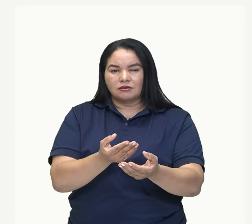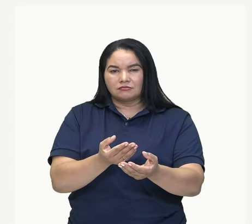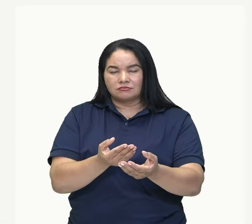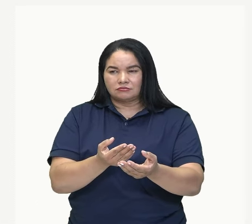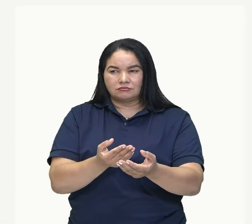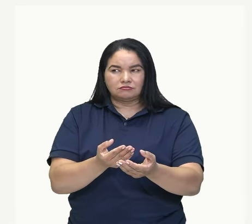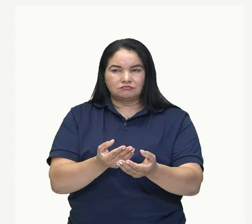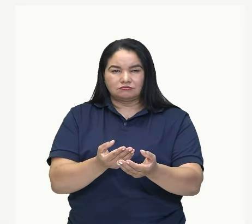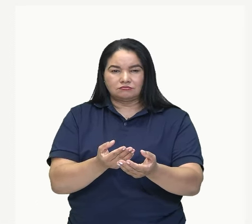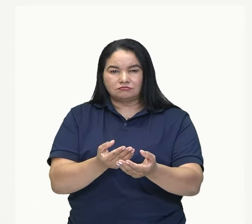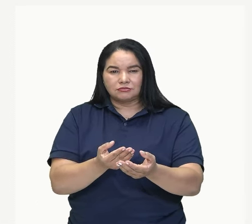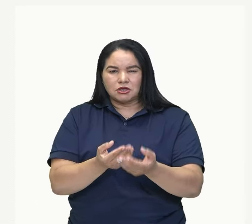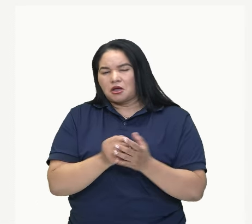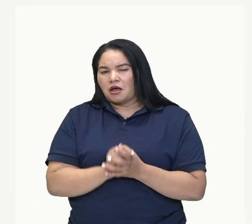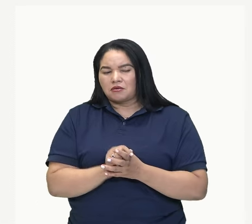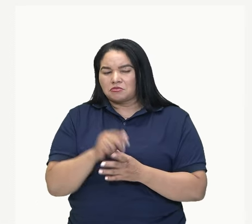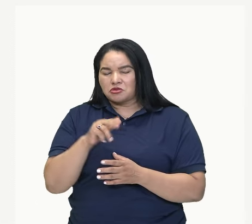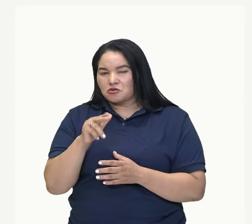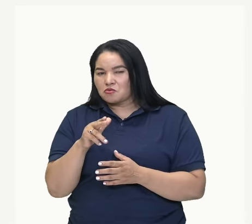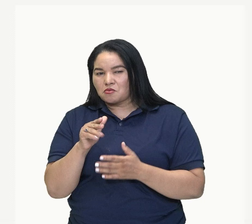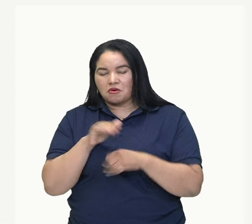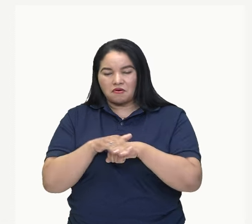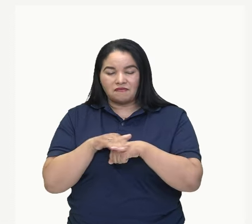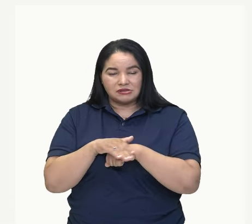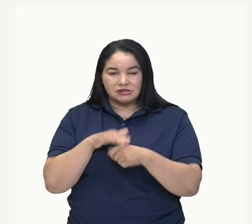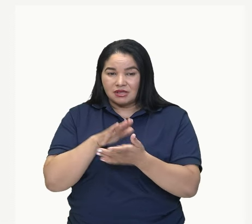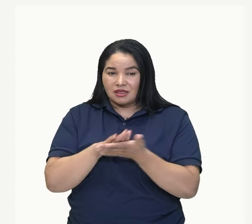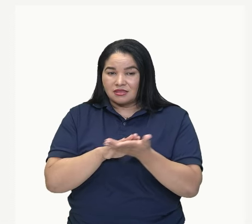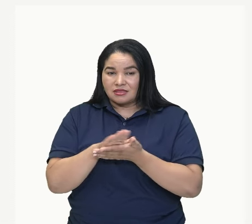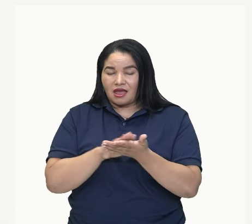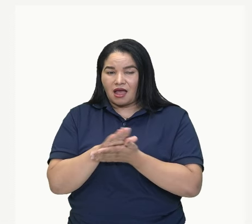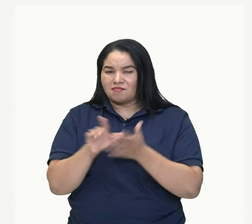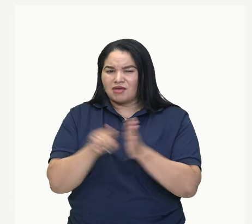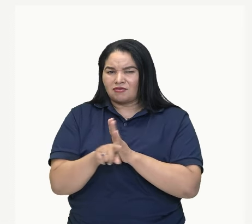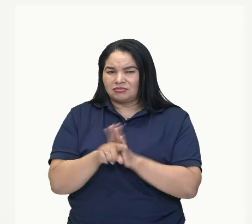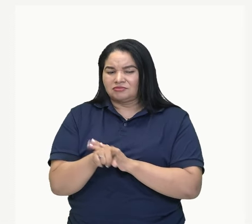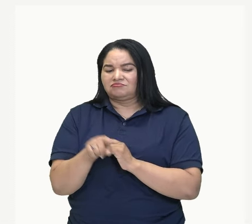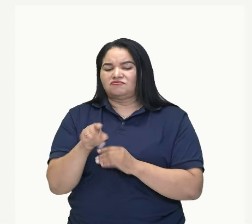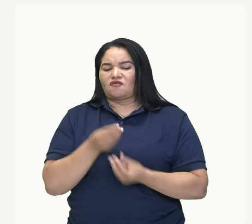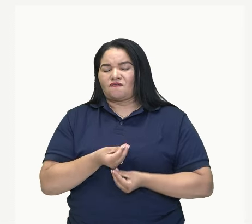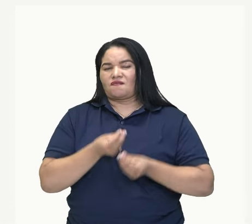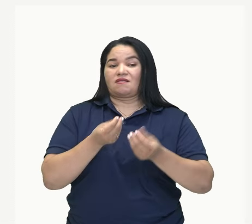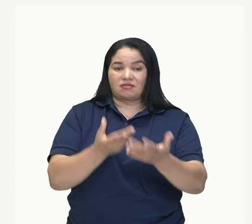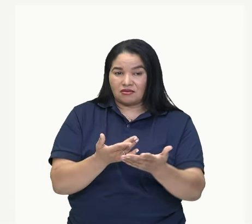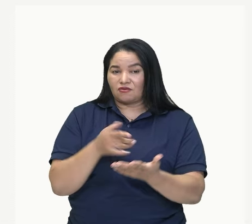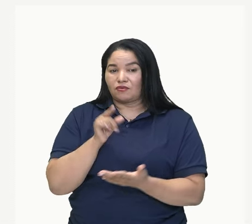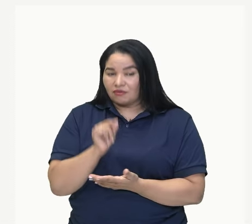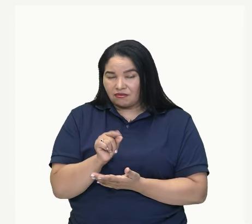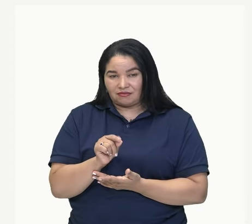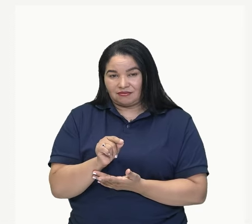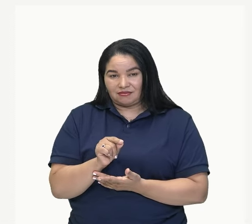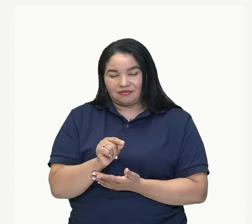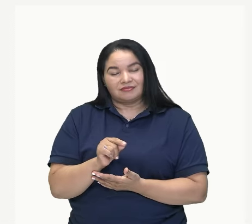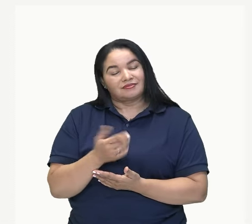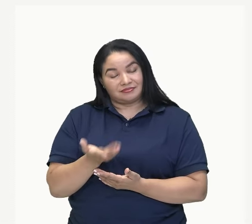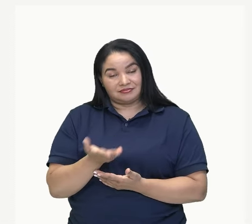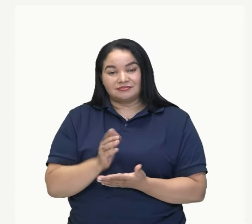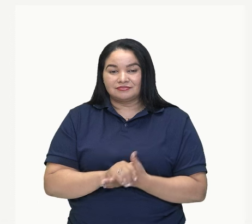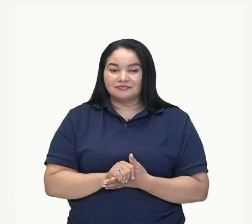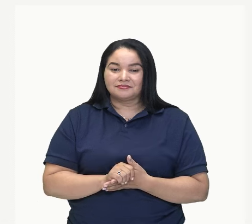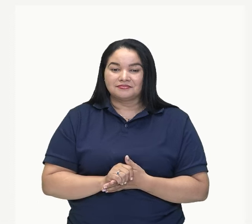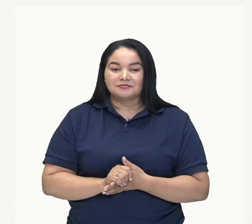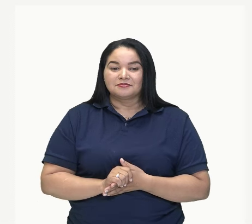sem antes nunca ter conversado com você, você perguntaria, né? Ofereceu o quê?